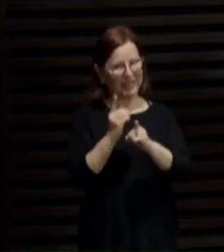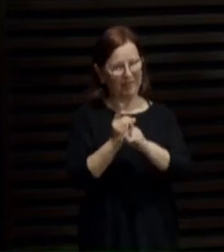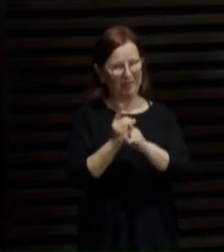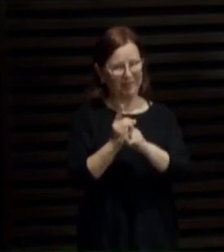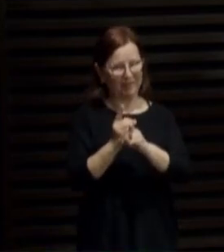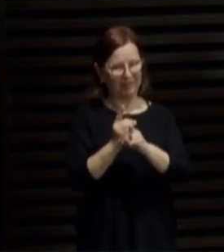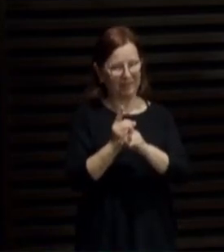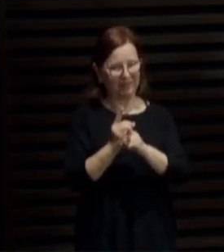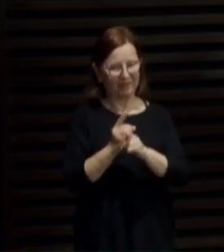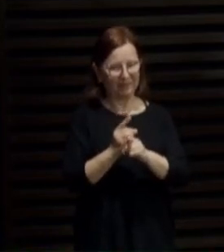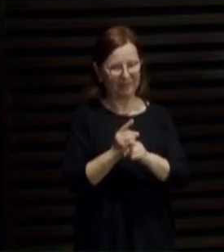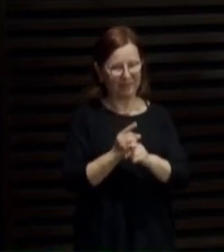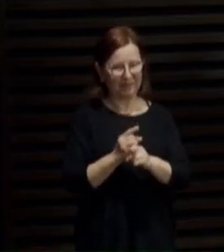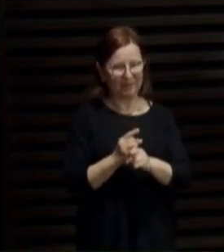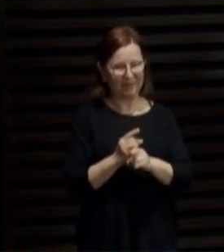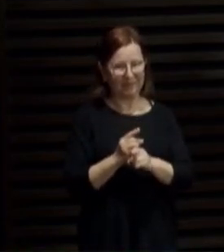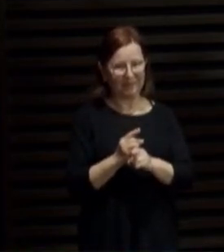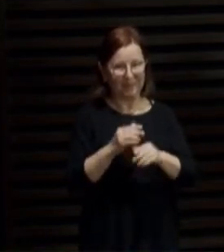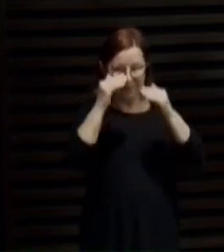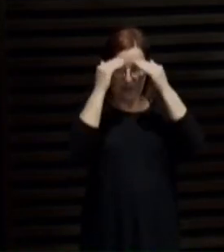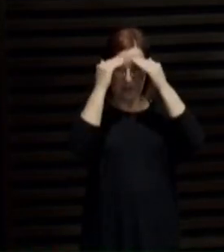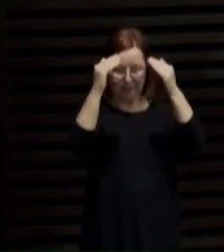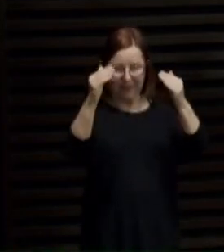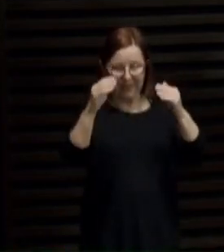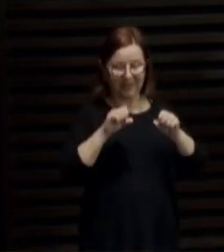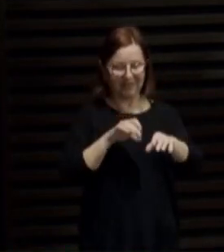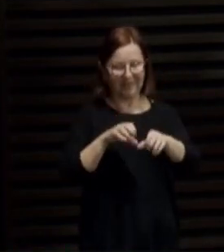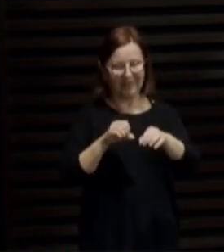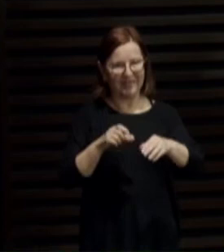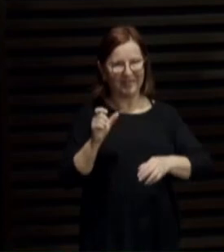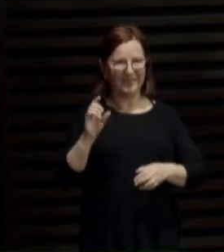Enquadrar aos princípios da palavra de Deus.